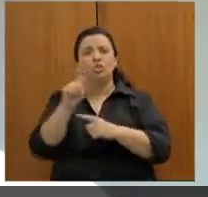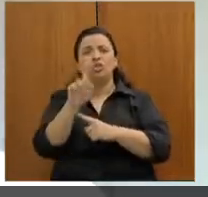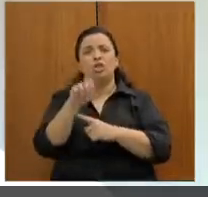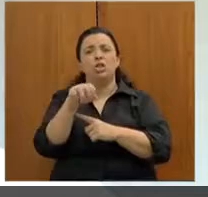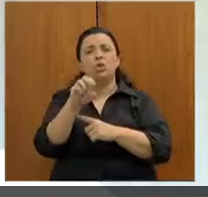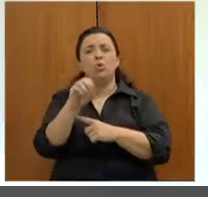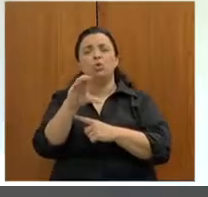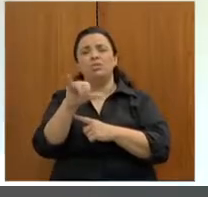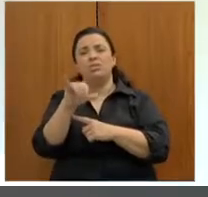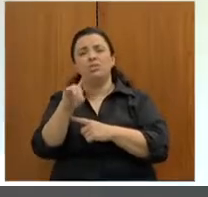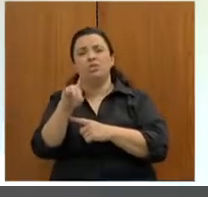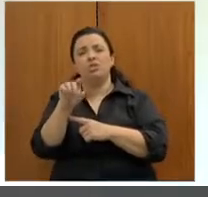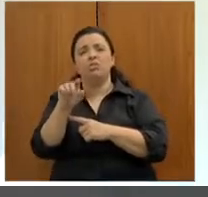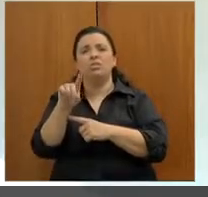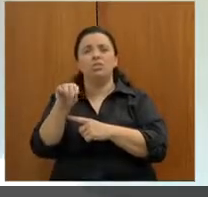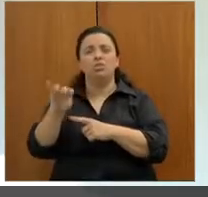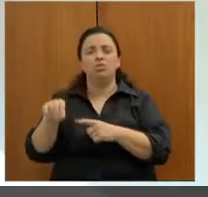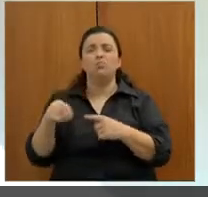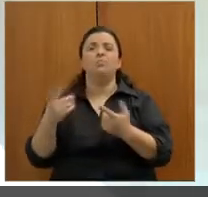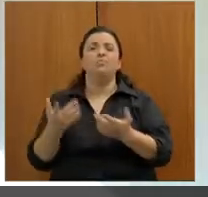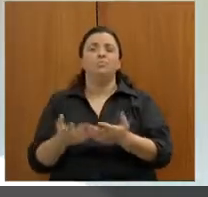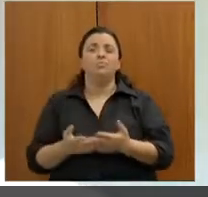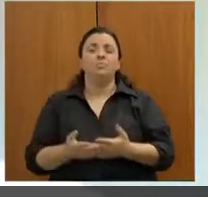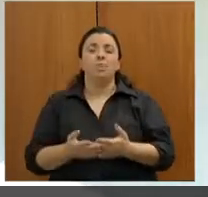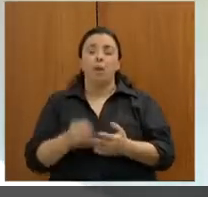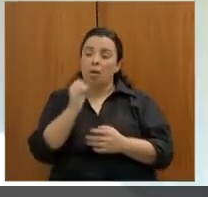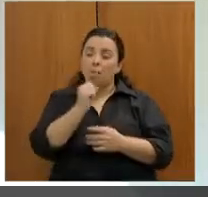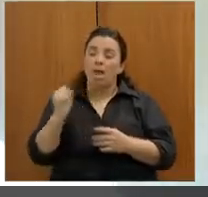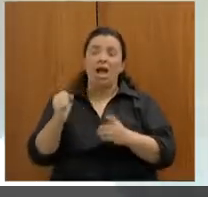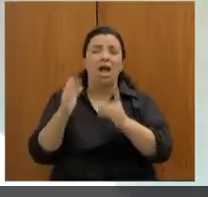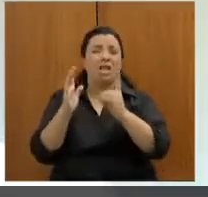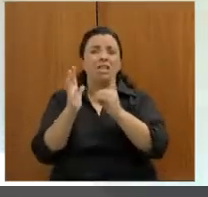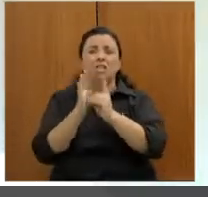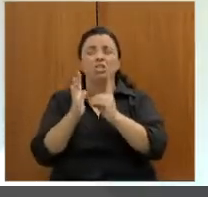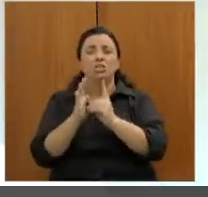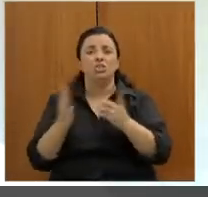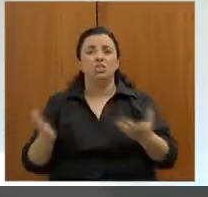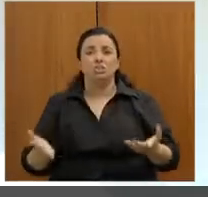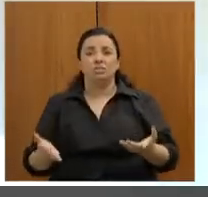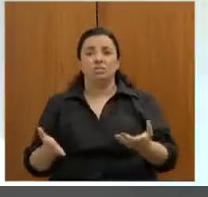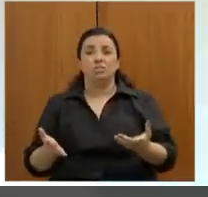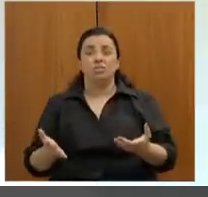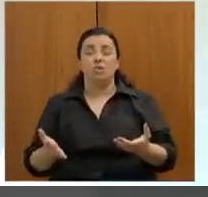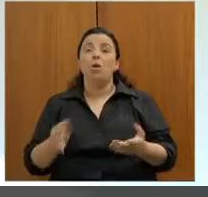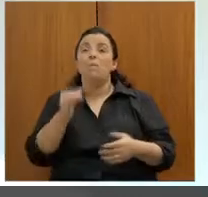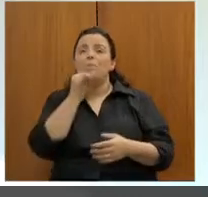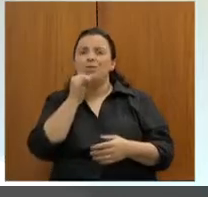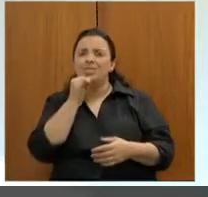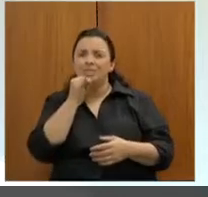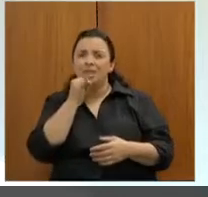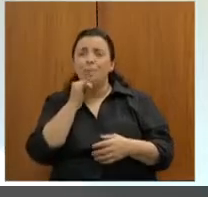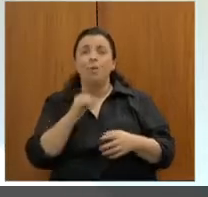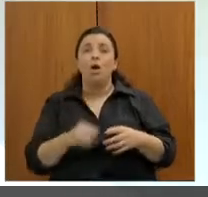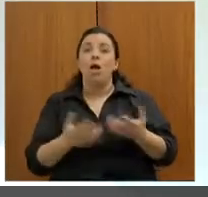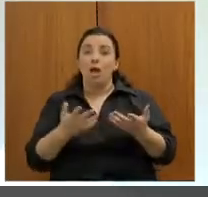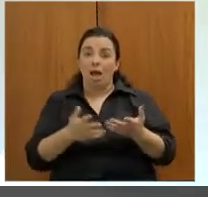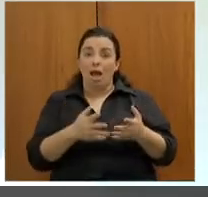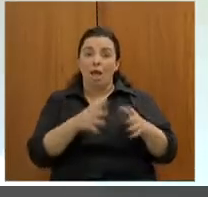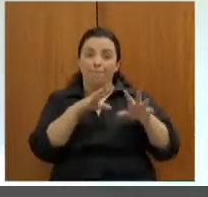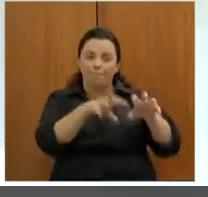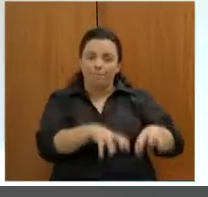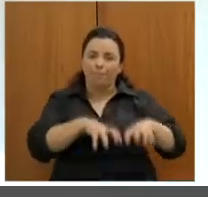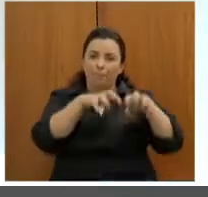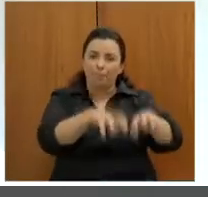Os territórios ainda continuo sendo tomar pela mineração Aonde a mineração chega ao mesmo número de todos os